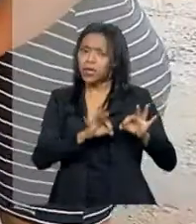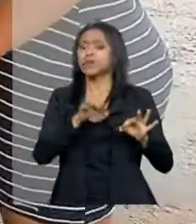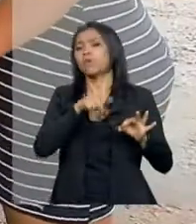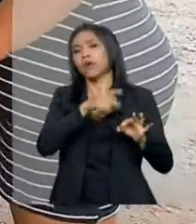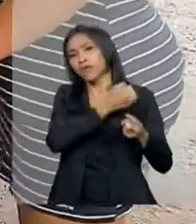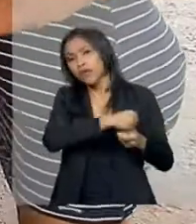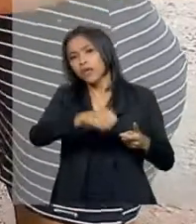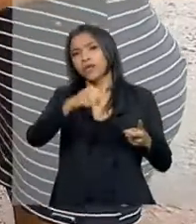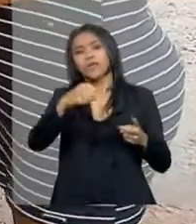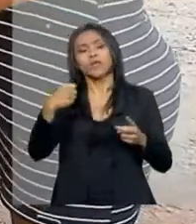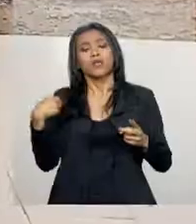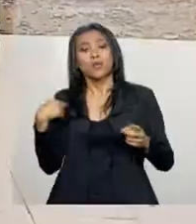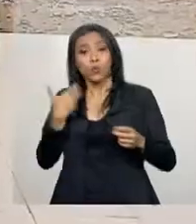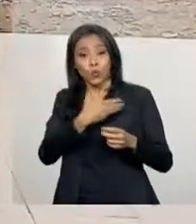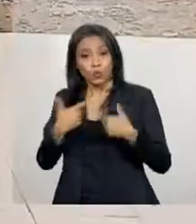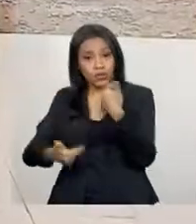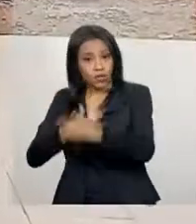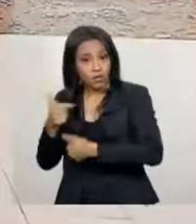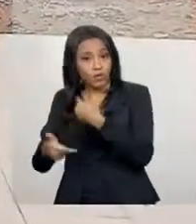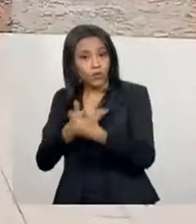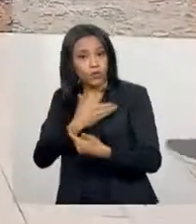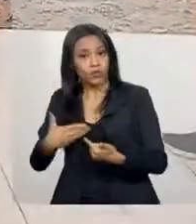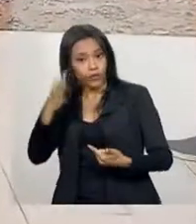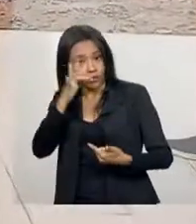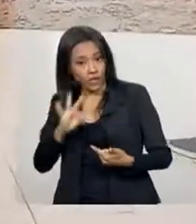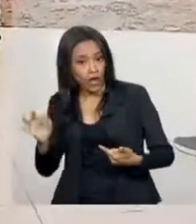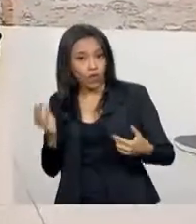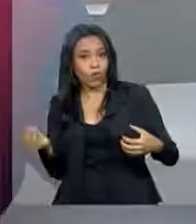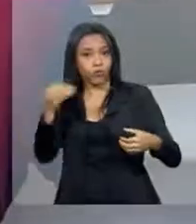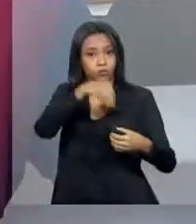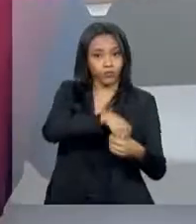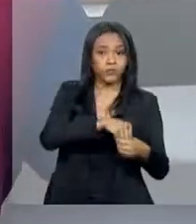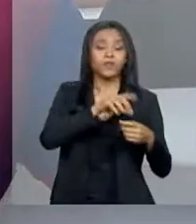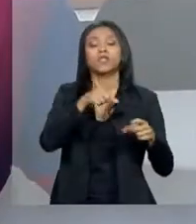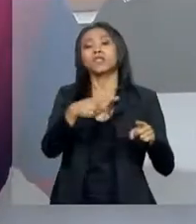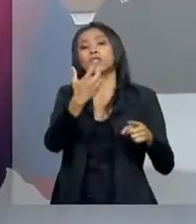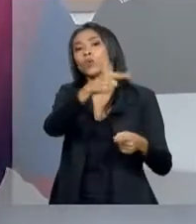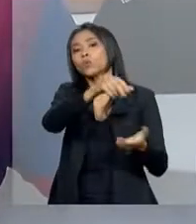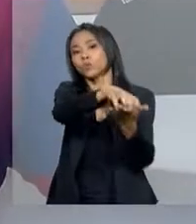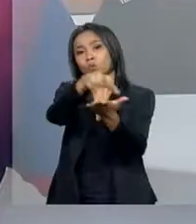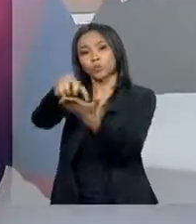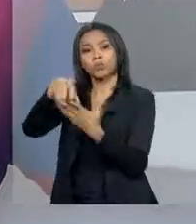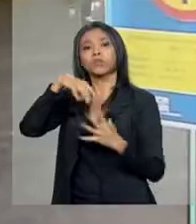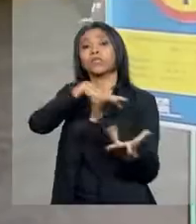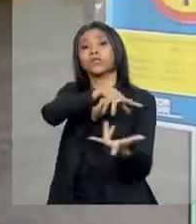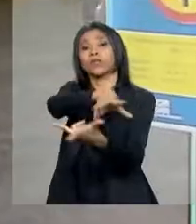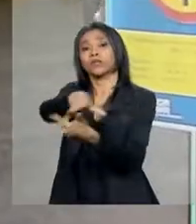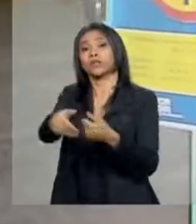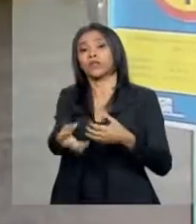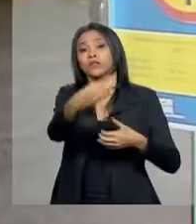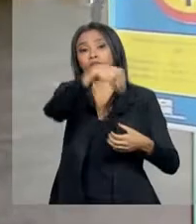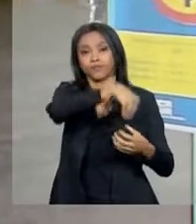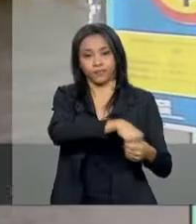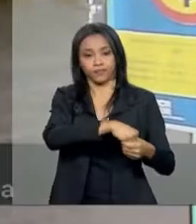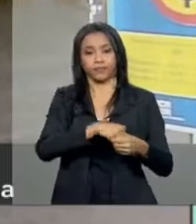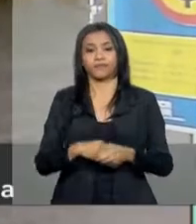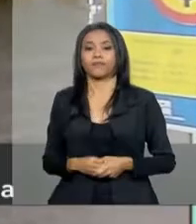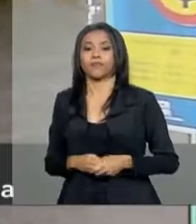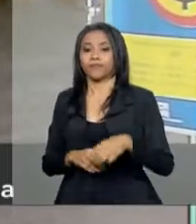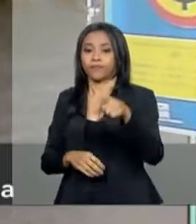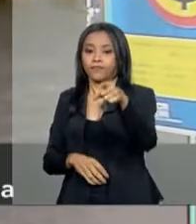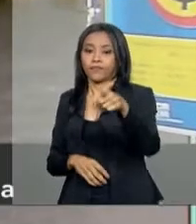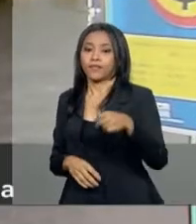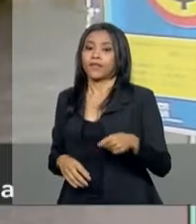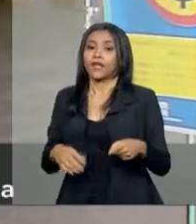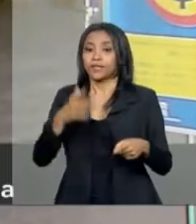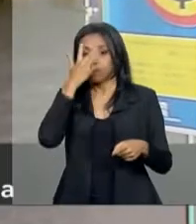os trabalhos do governo federal com os das agências internacionais ligadas às Nações Unidas. Aqueles que se declaram turistas,